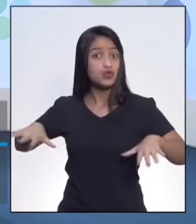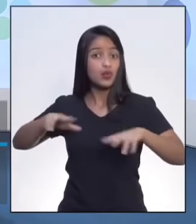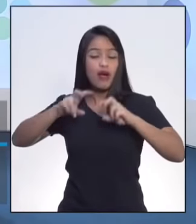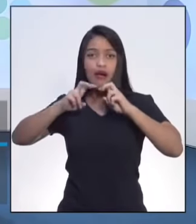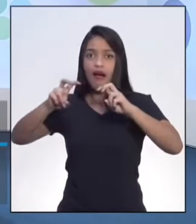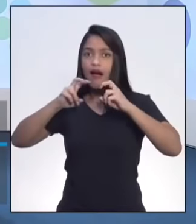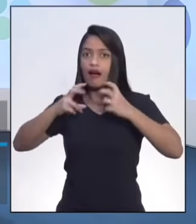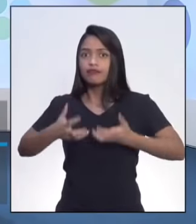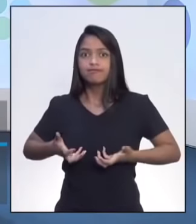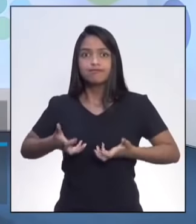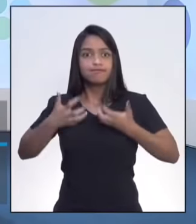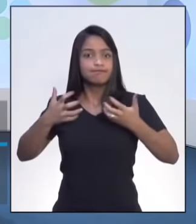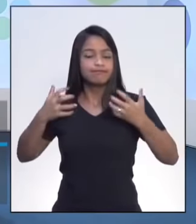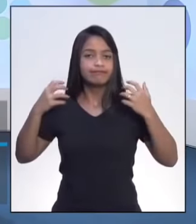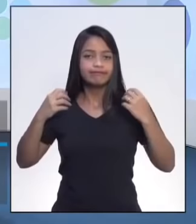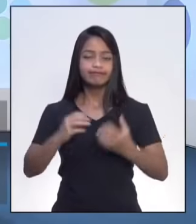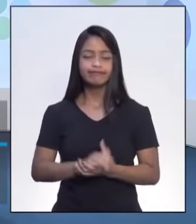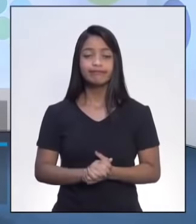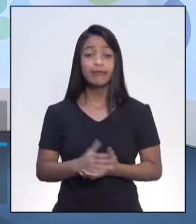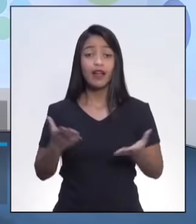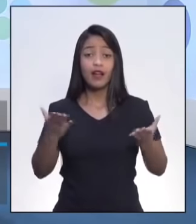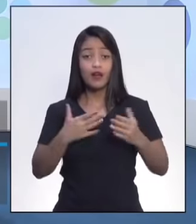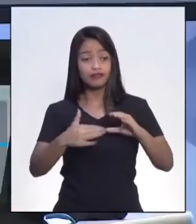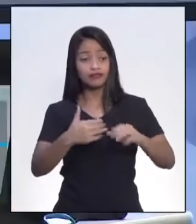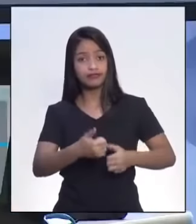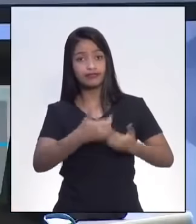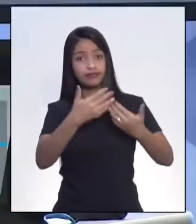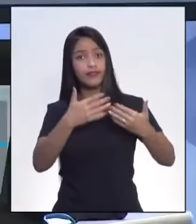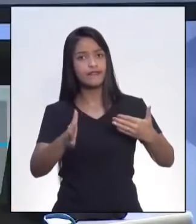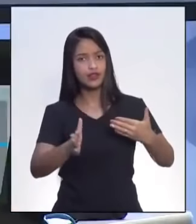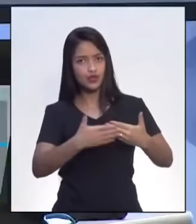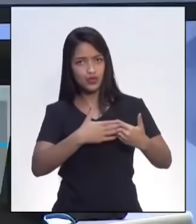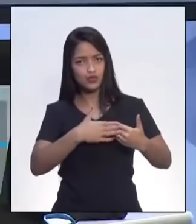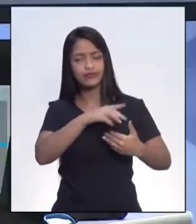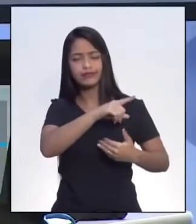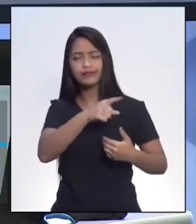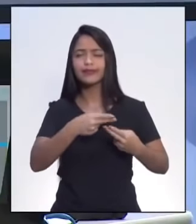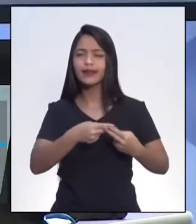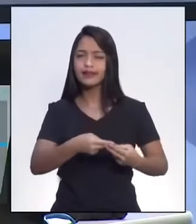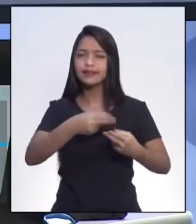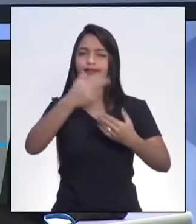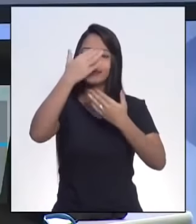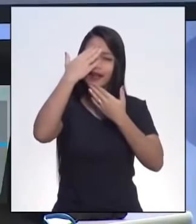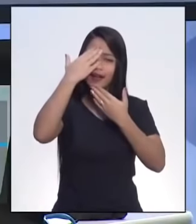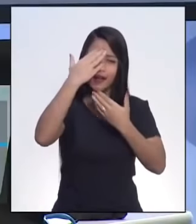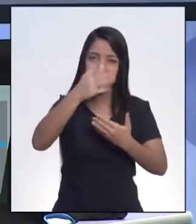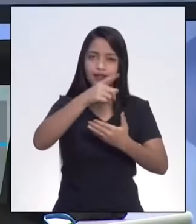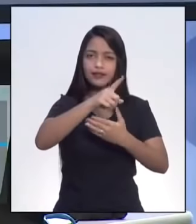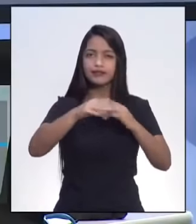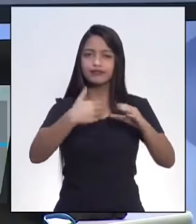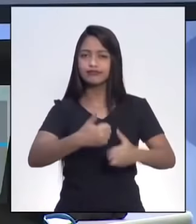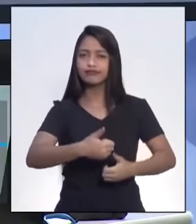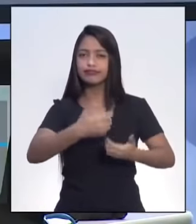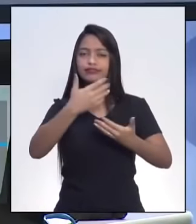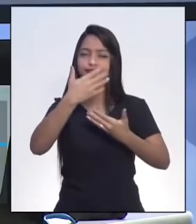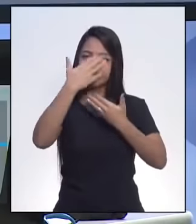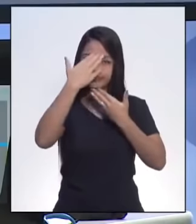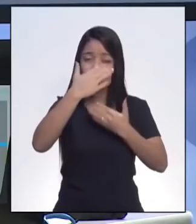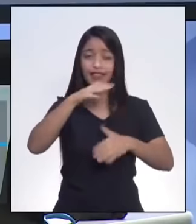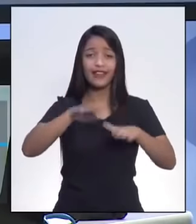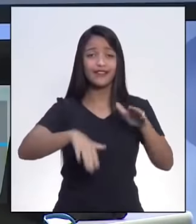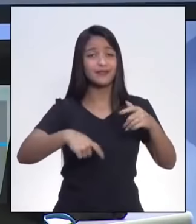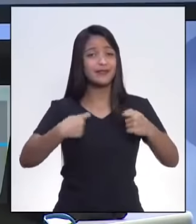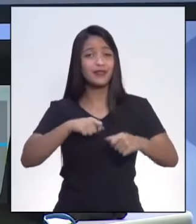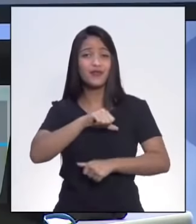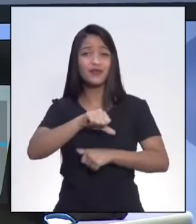verificar agora. Agora pode fechar o chat para mim. Muito obrigada pela paciência de vocês e pela participação. Às vezes a gente tem que mudar os planos, né, gente? É igual na sala